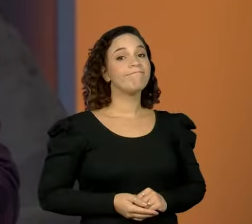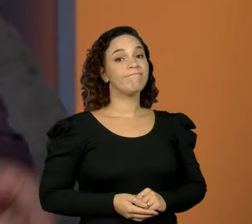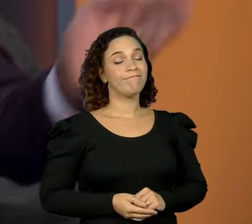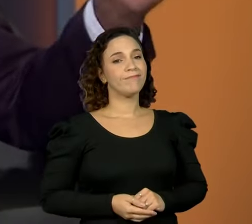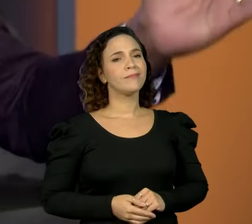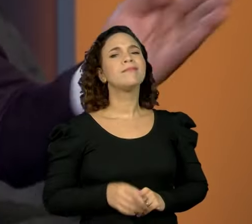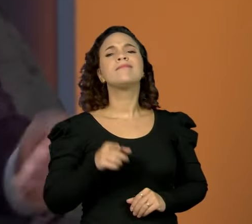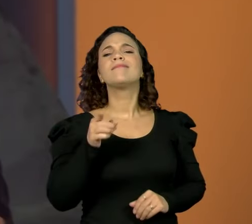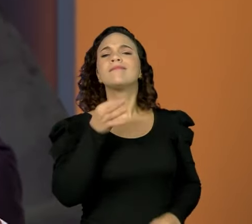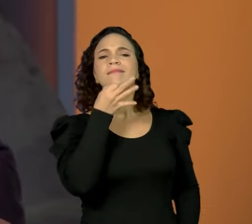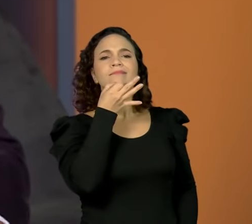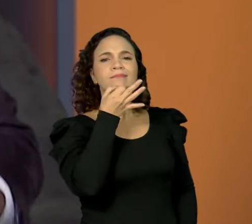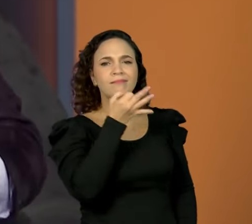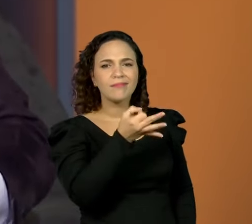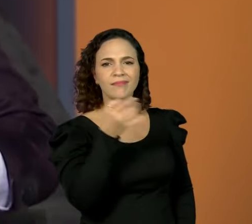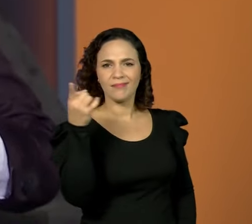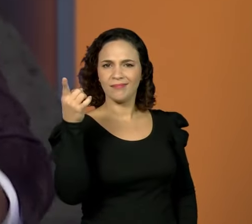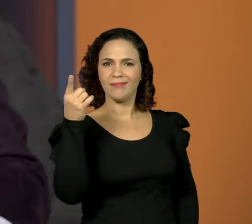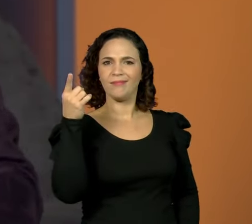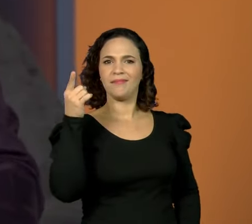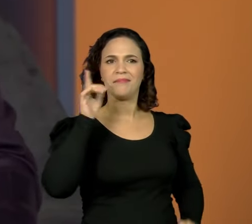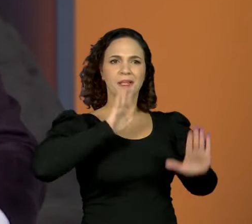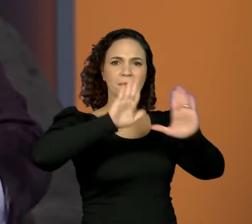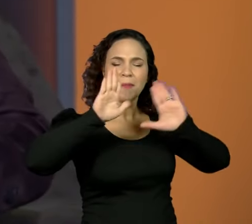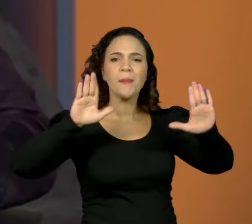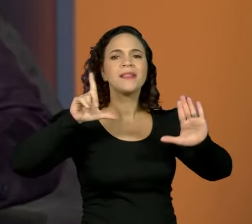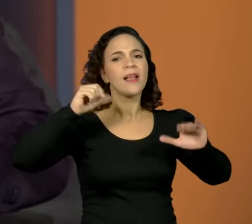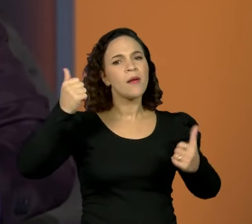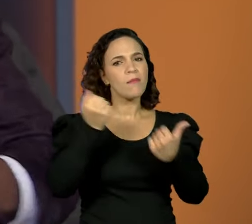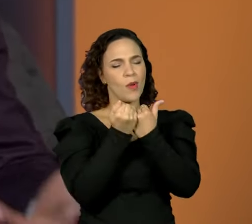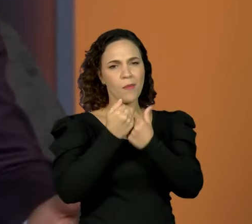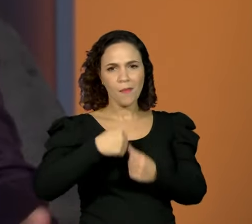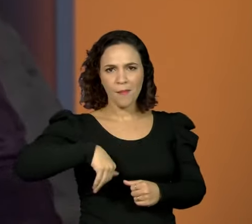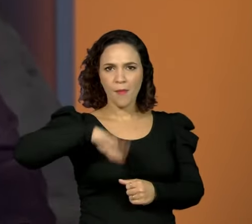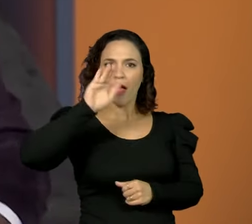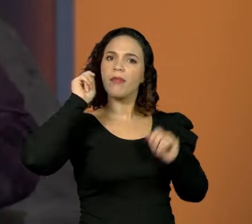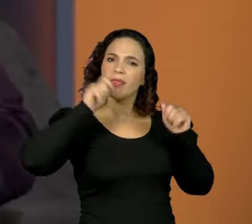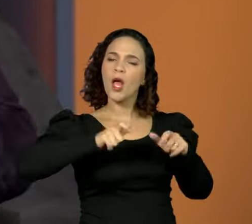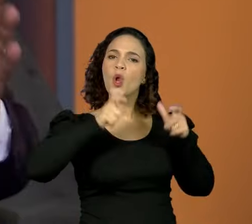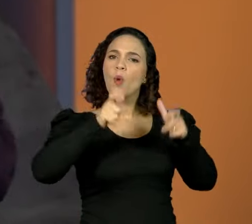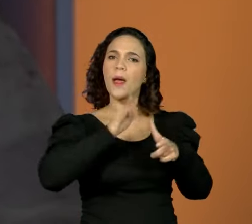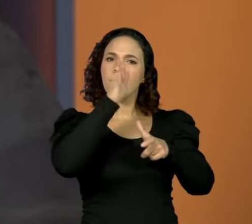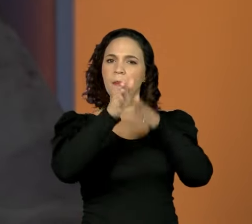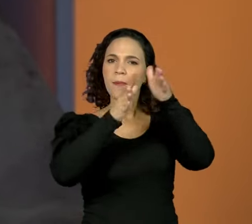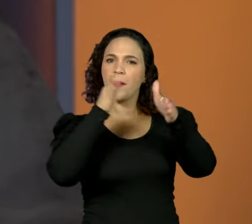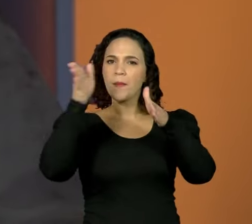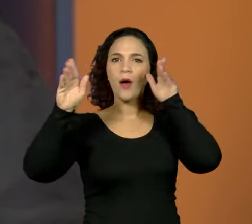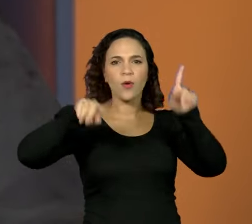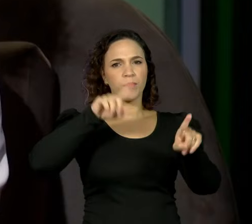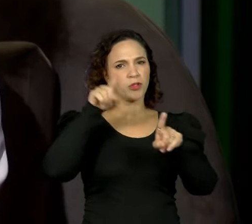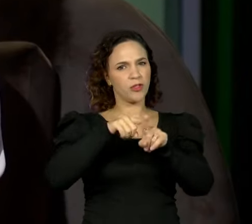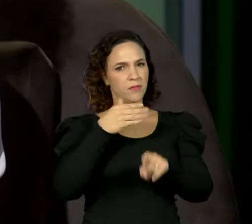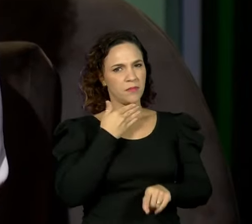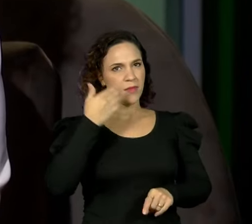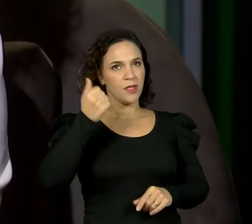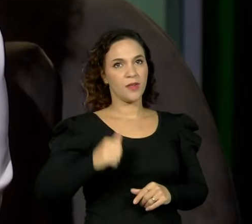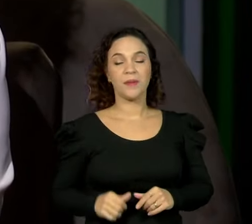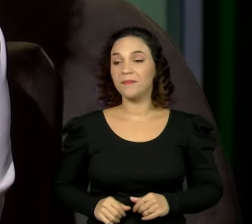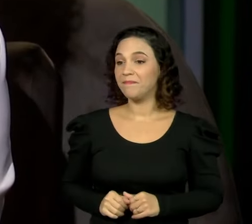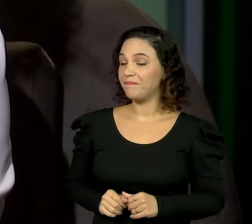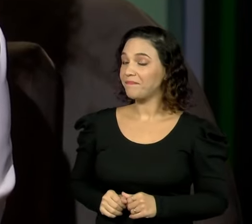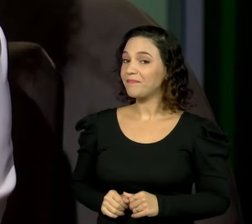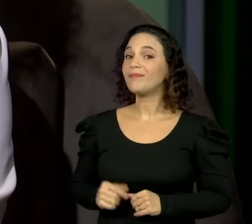Você acha que esse trabalho, se tivesse mais apoio, poderia estar em mais lugares e cumprir melhor seus objetivos? Acredito que